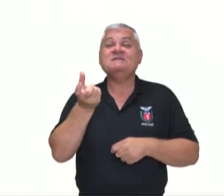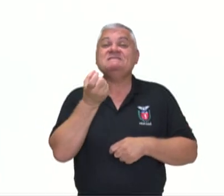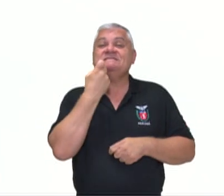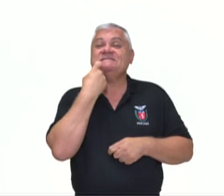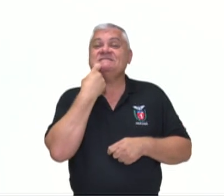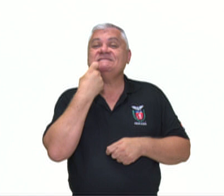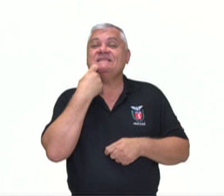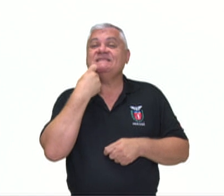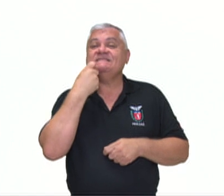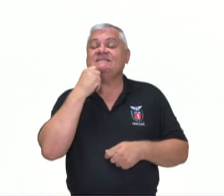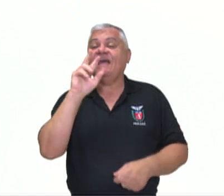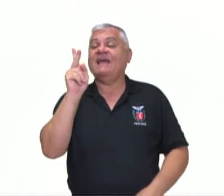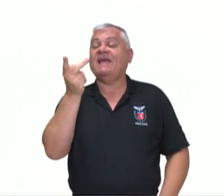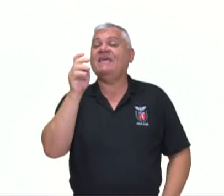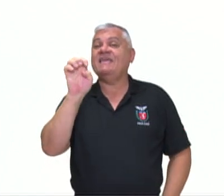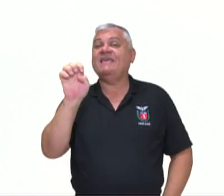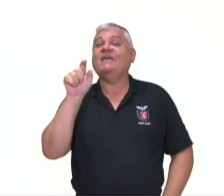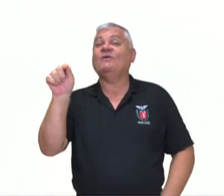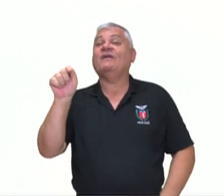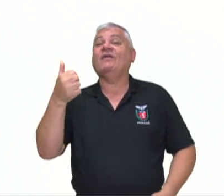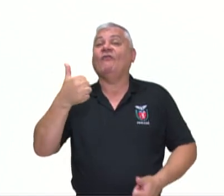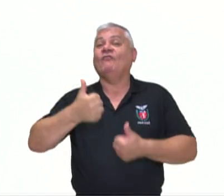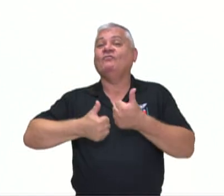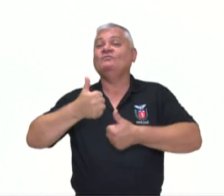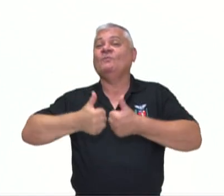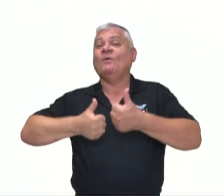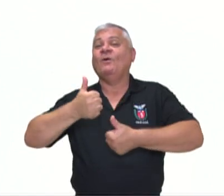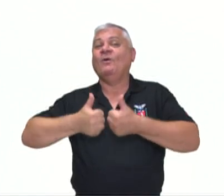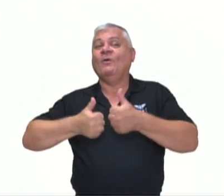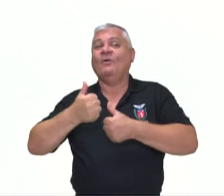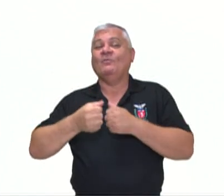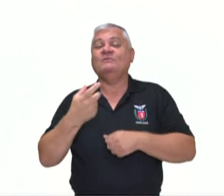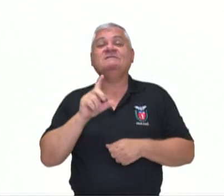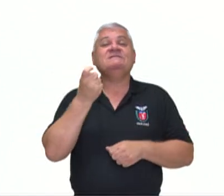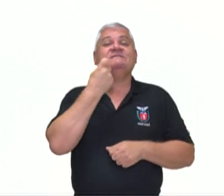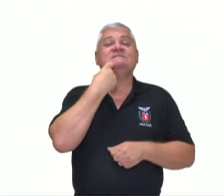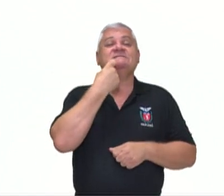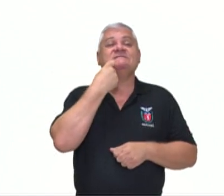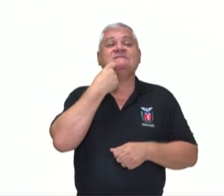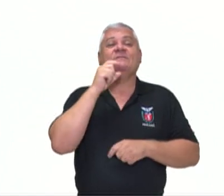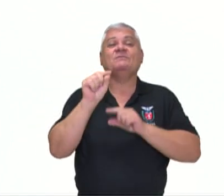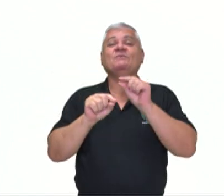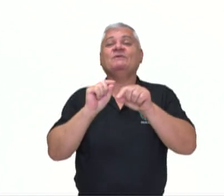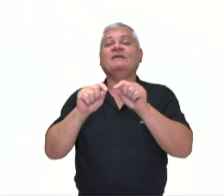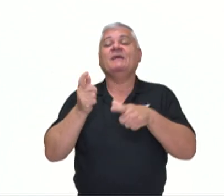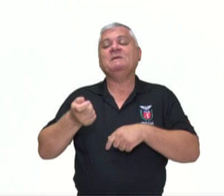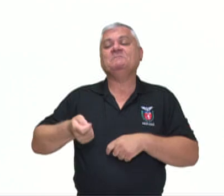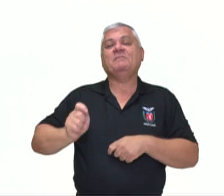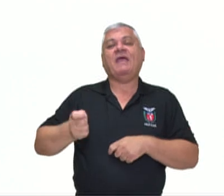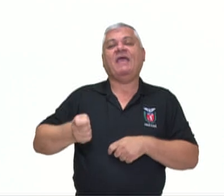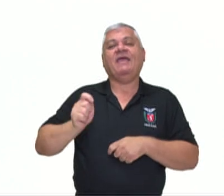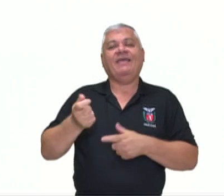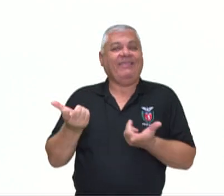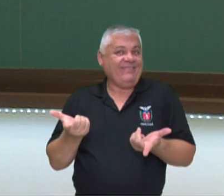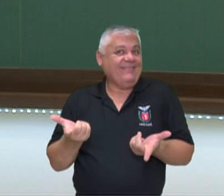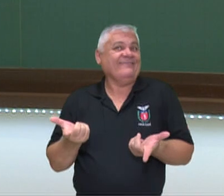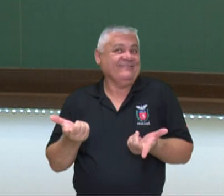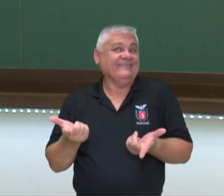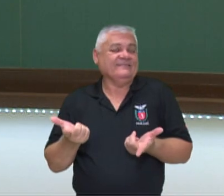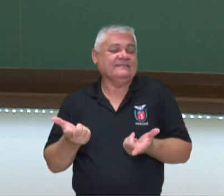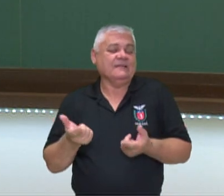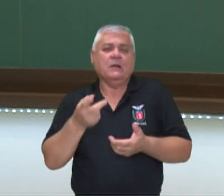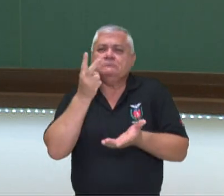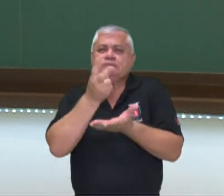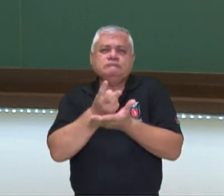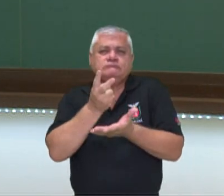he plays soccer e on Saturdays, he goes fishing. Como eu disse para vocês, todas